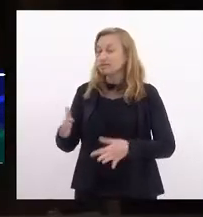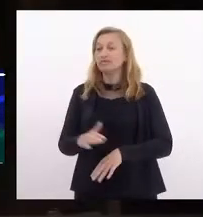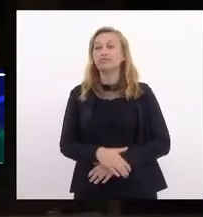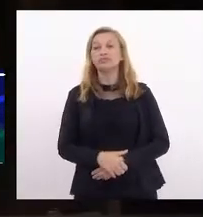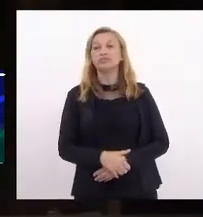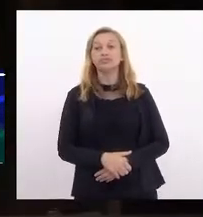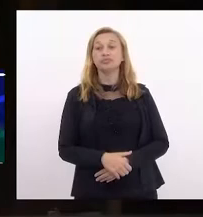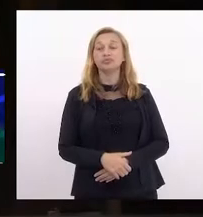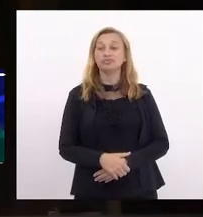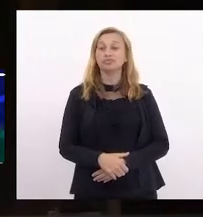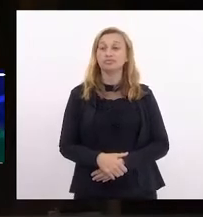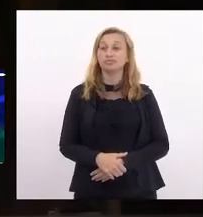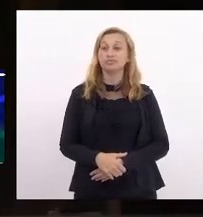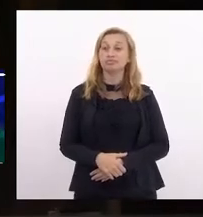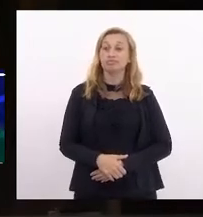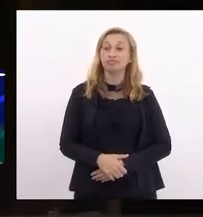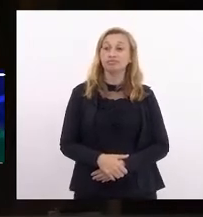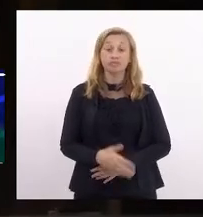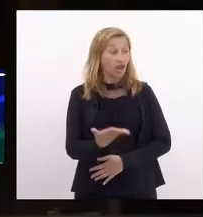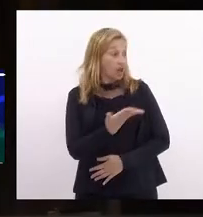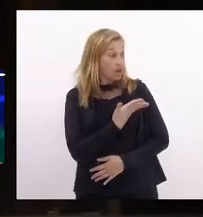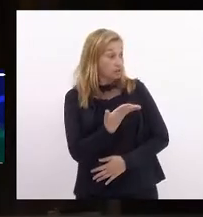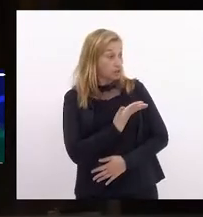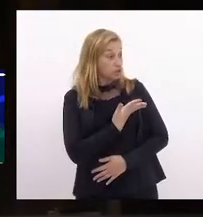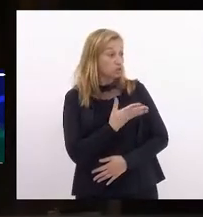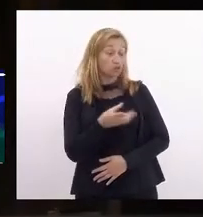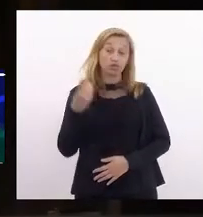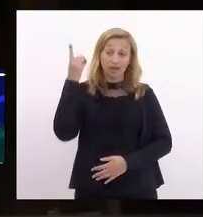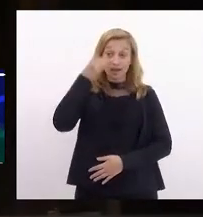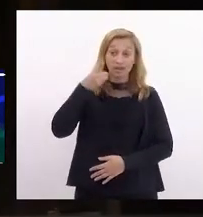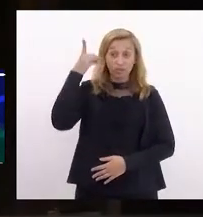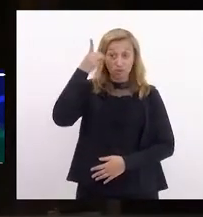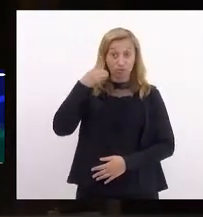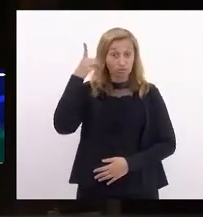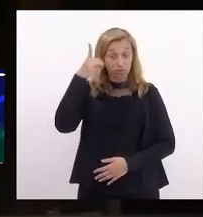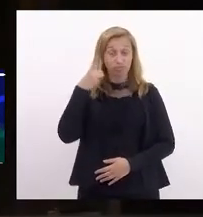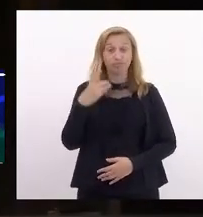Olá meus colegas Deputados